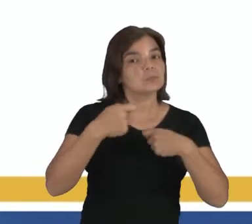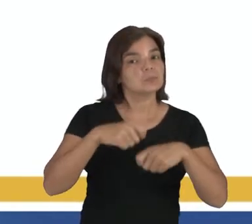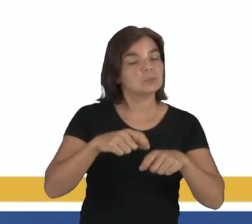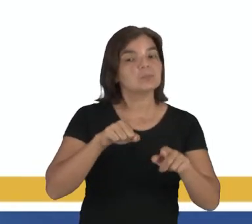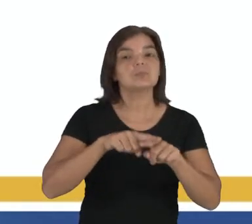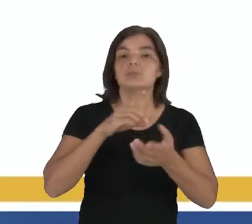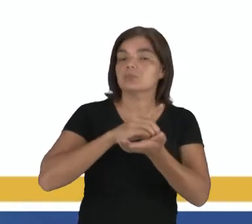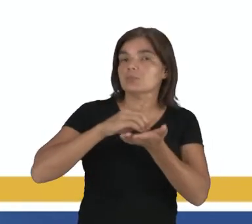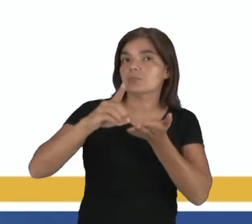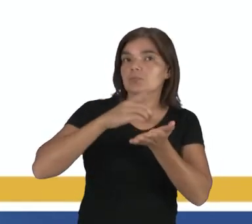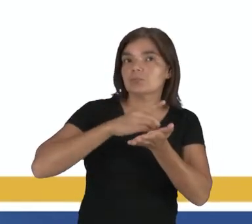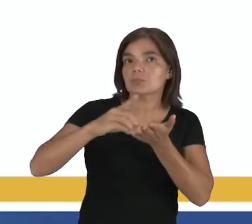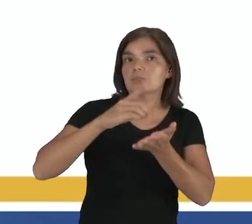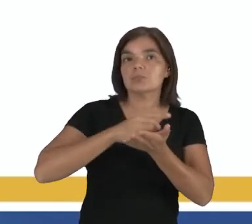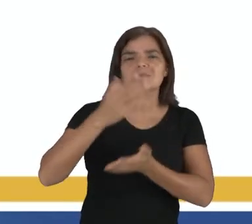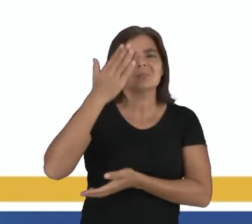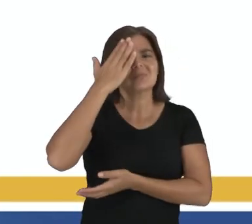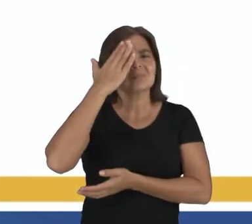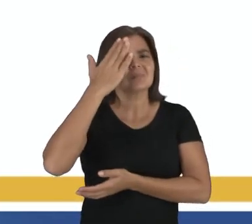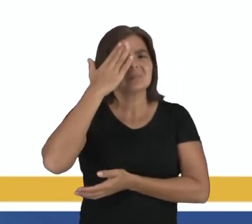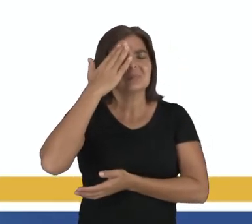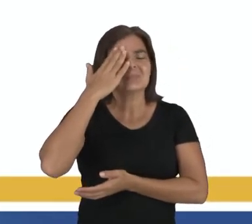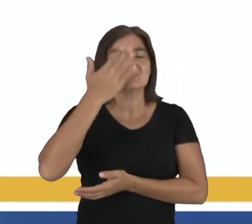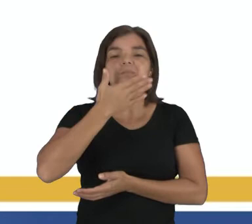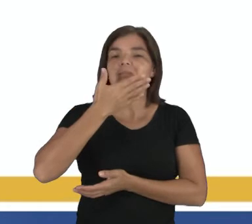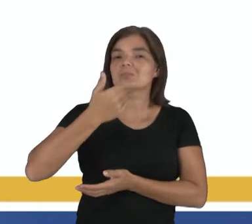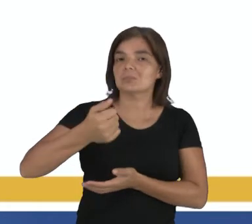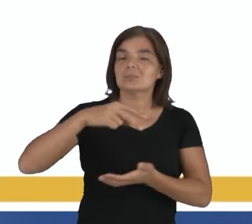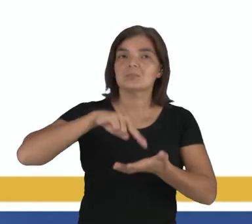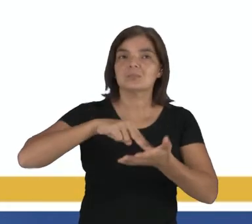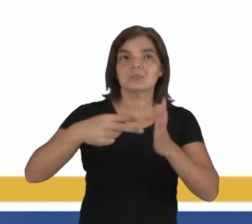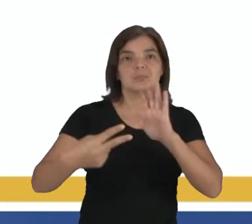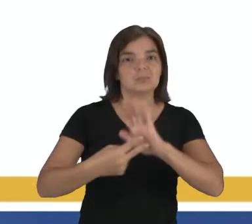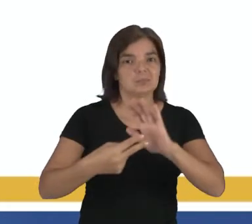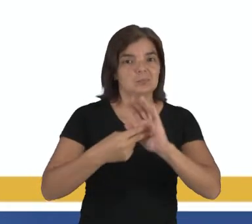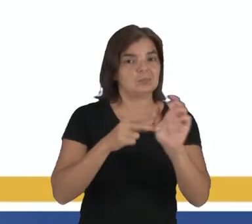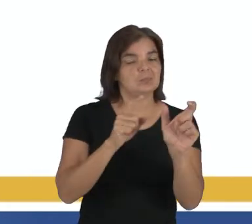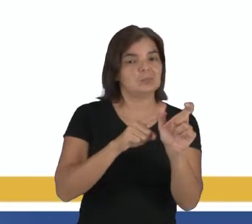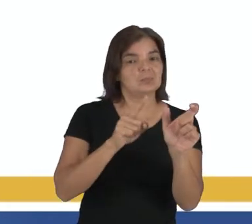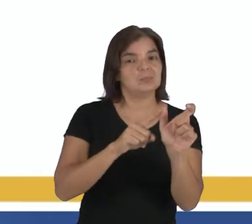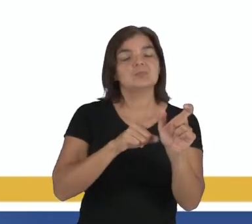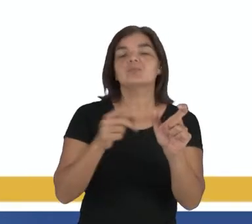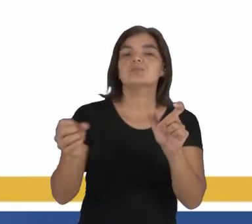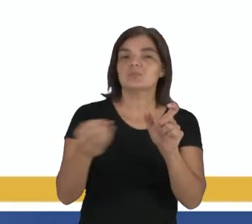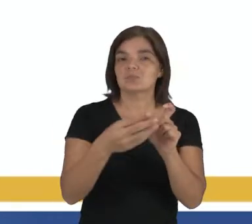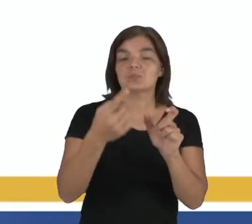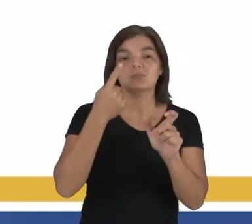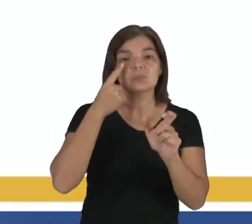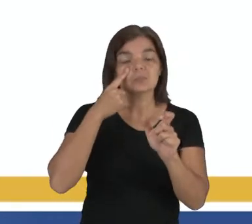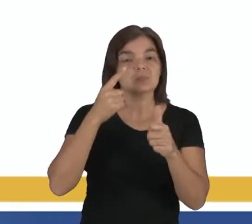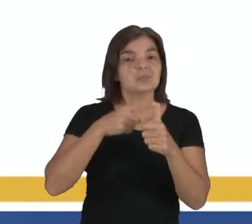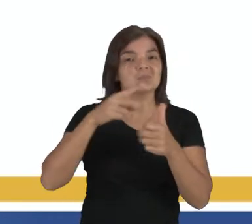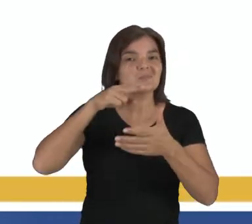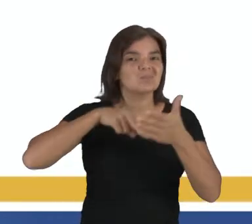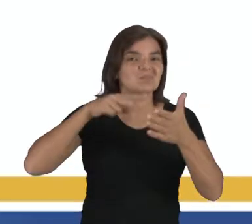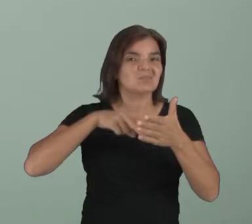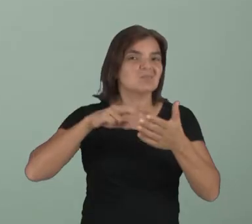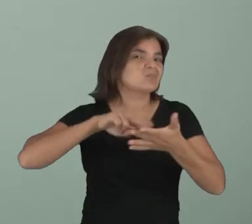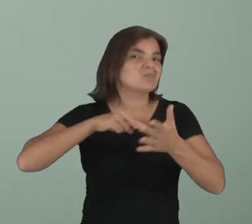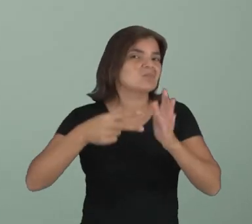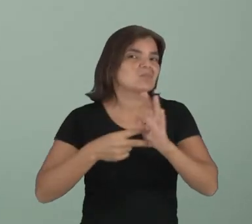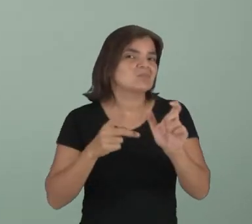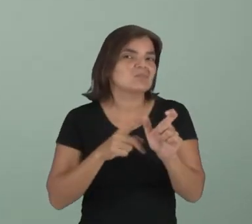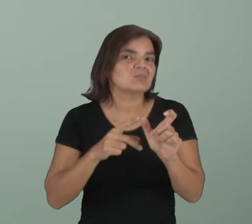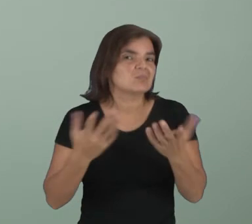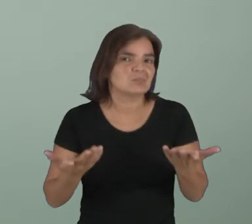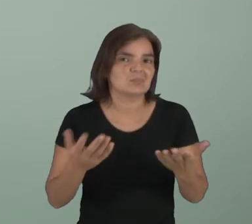você recorrer ao dicionário. Na primeira leitura, você não interrompe a leitura para procurar